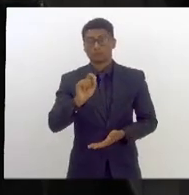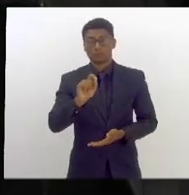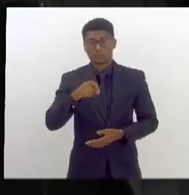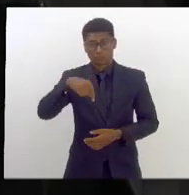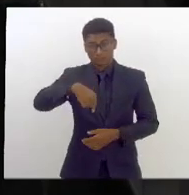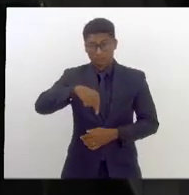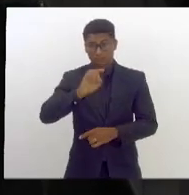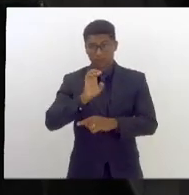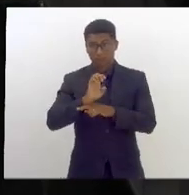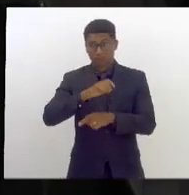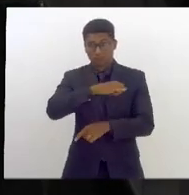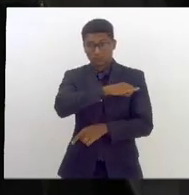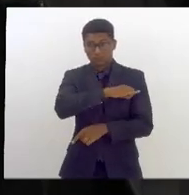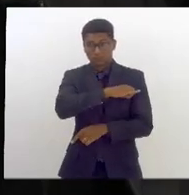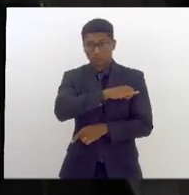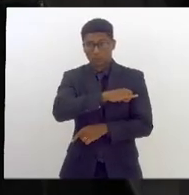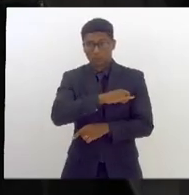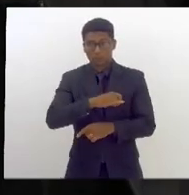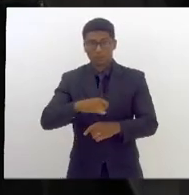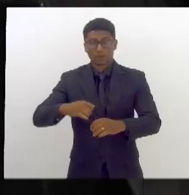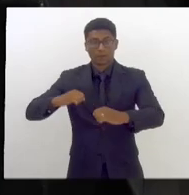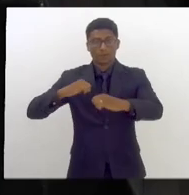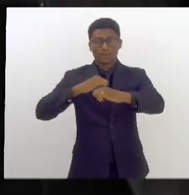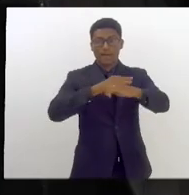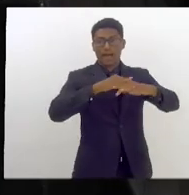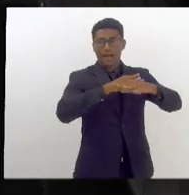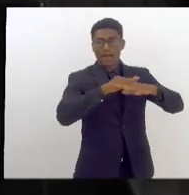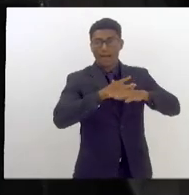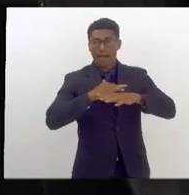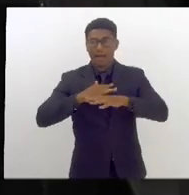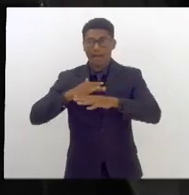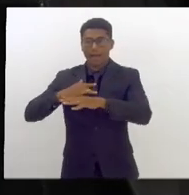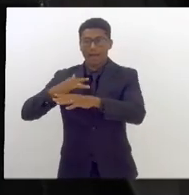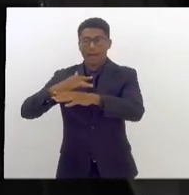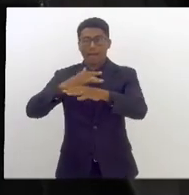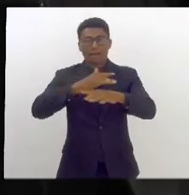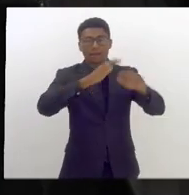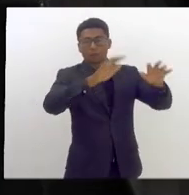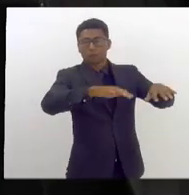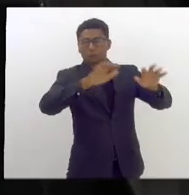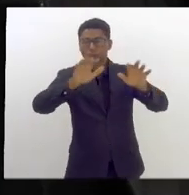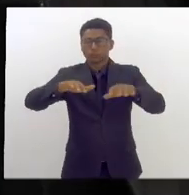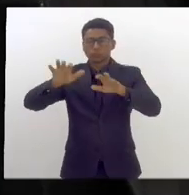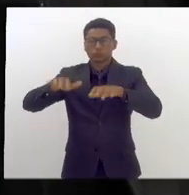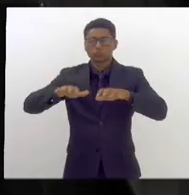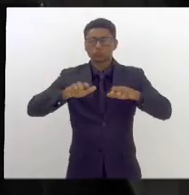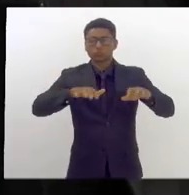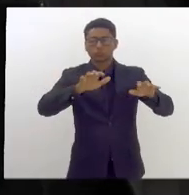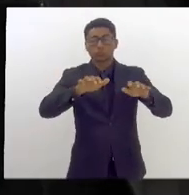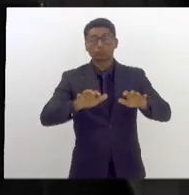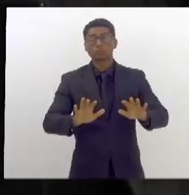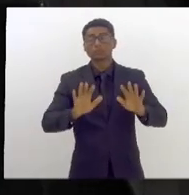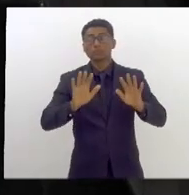estado e os muitos municípios sem ter uma organização